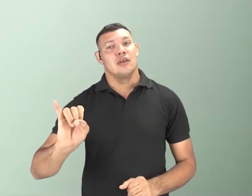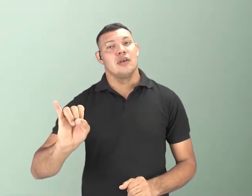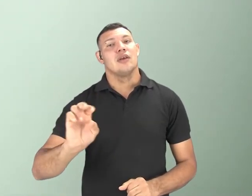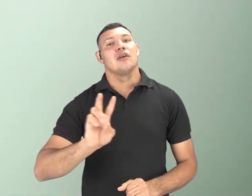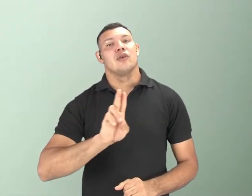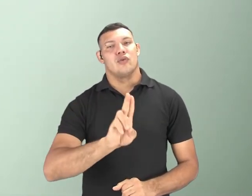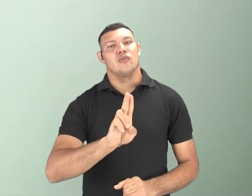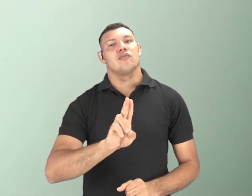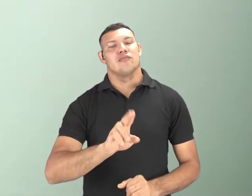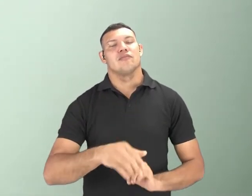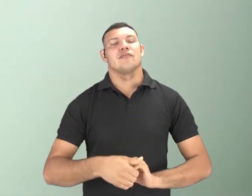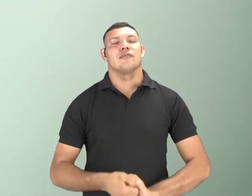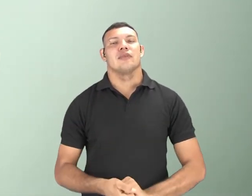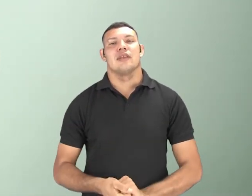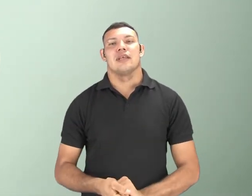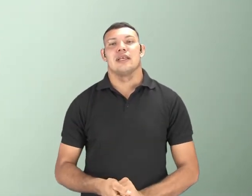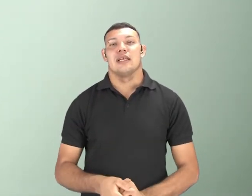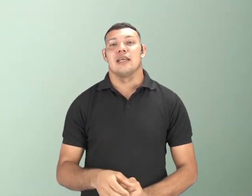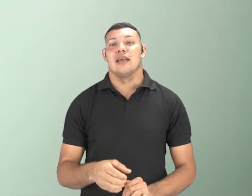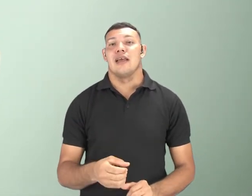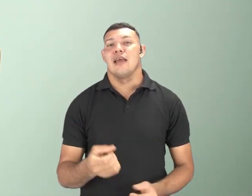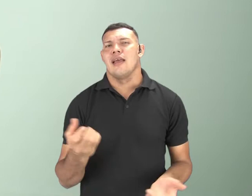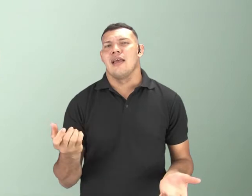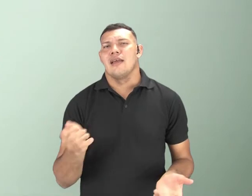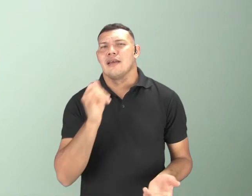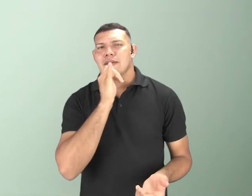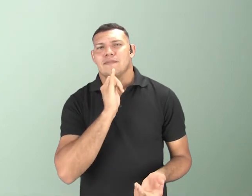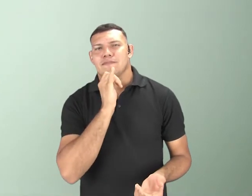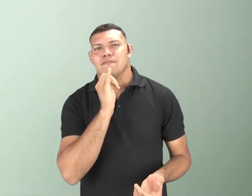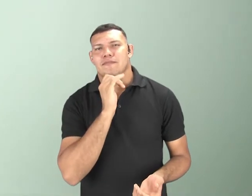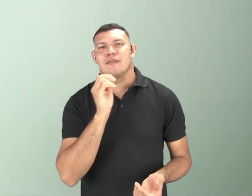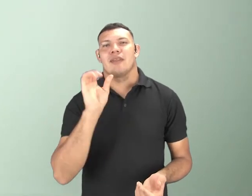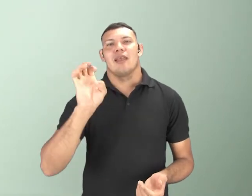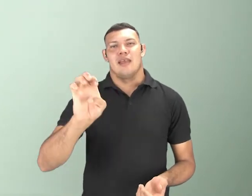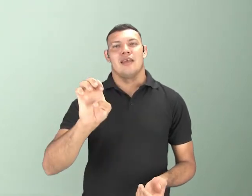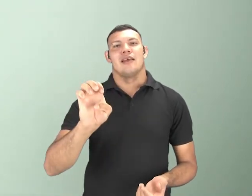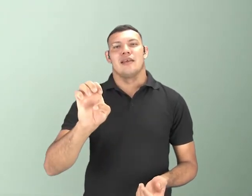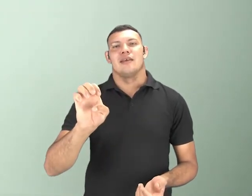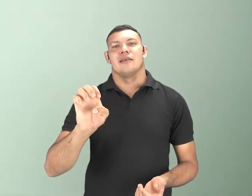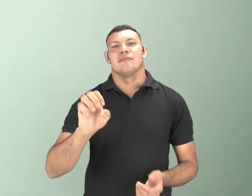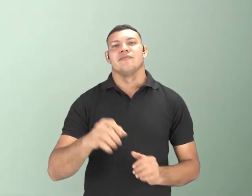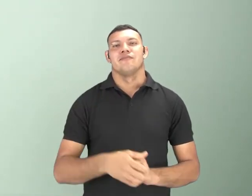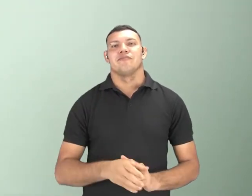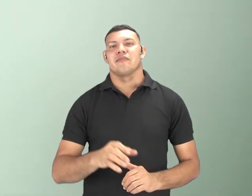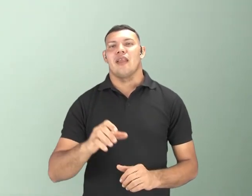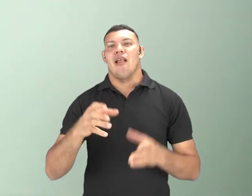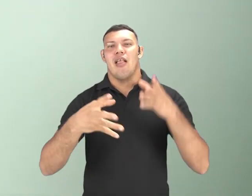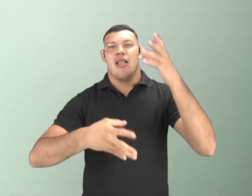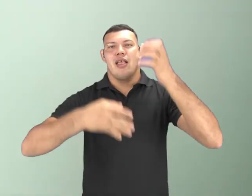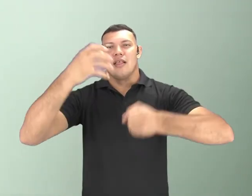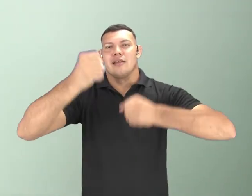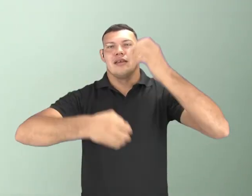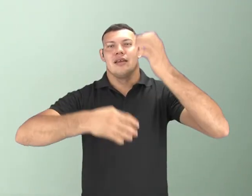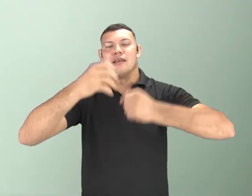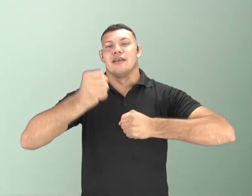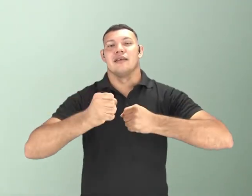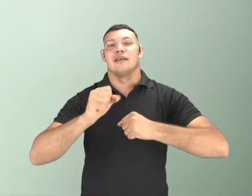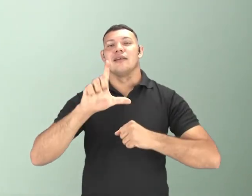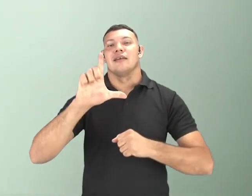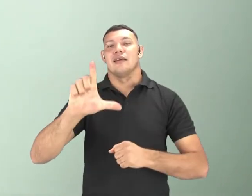U. Quando a gente vai pronunciar a letra E, a gente sempre fala I. Leite. Aí a gente fala